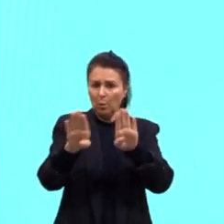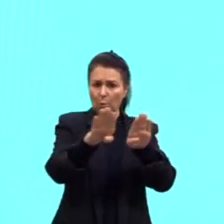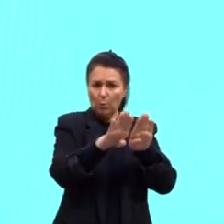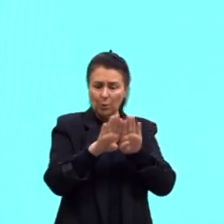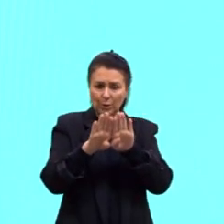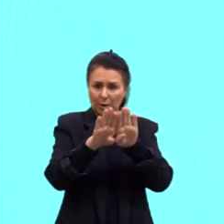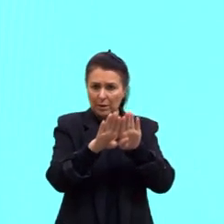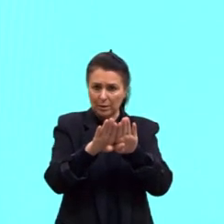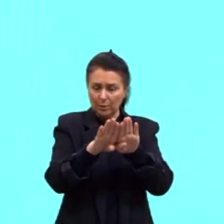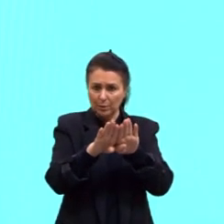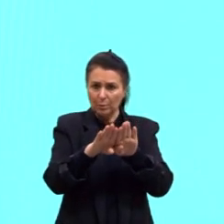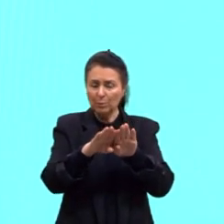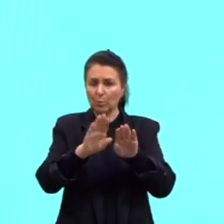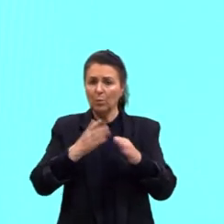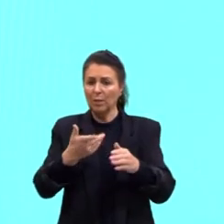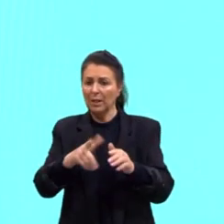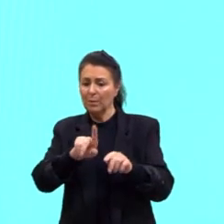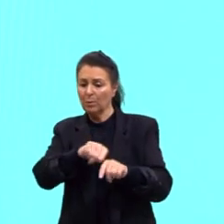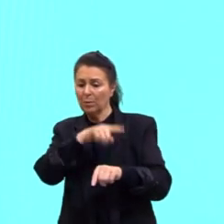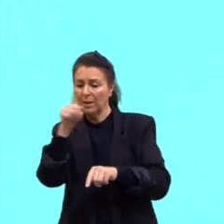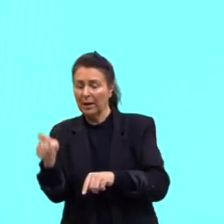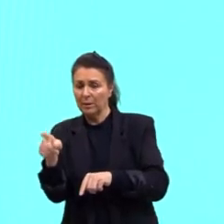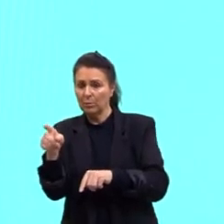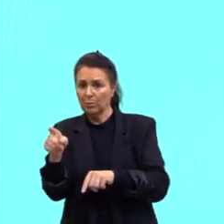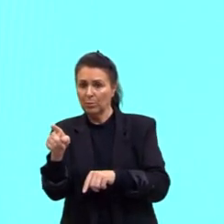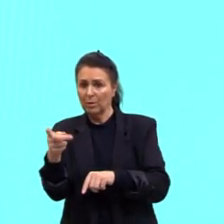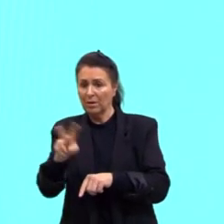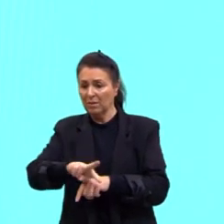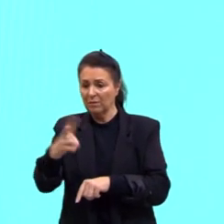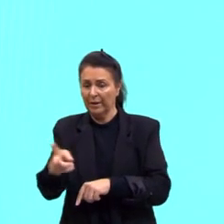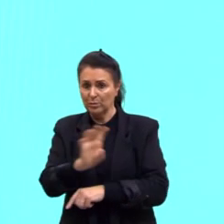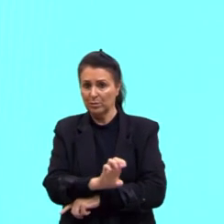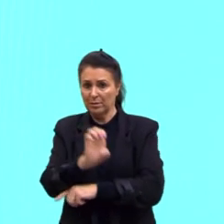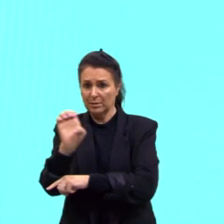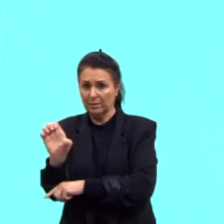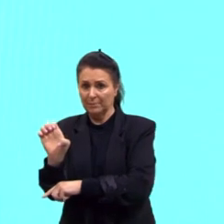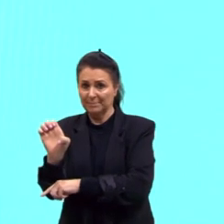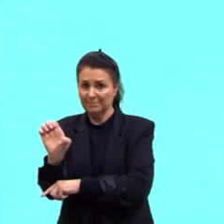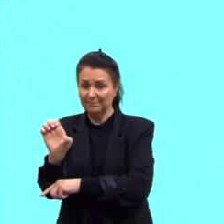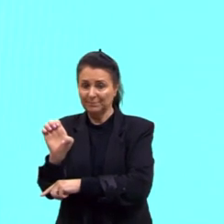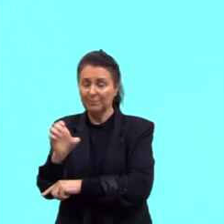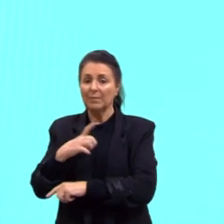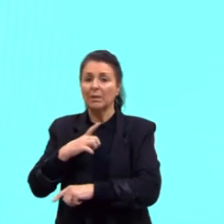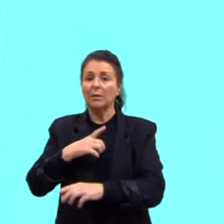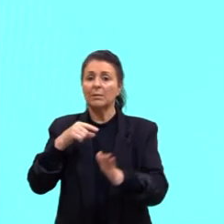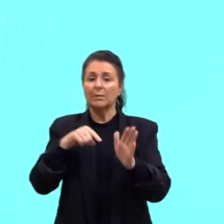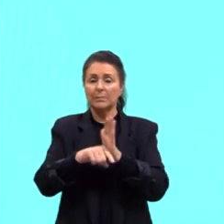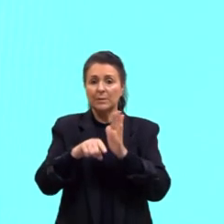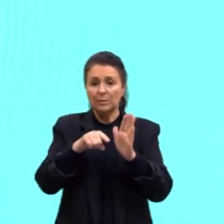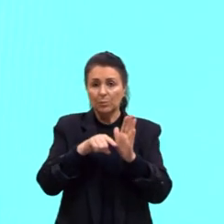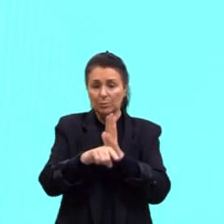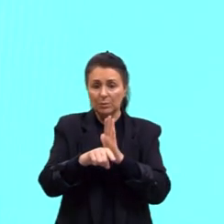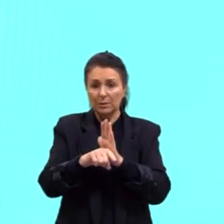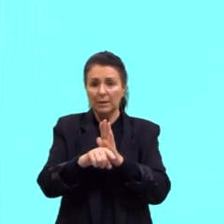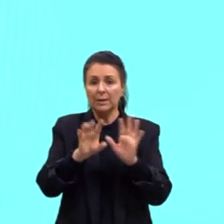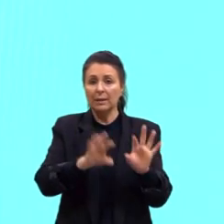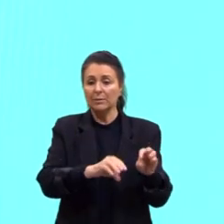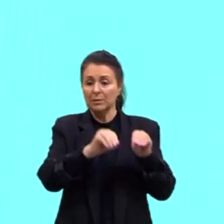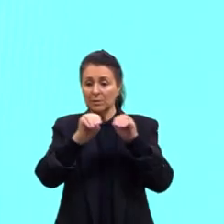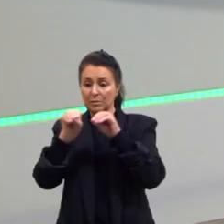reação inversa que é isso quieta Ok Isso é uma questão de